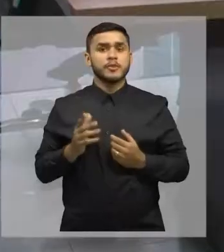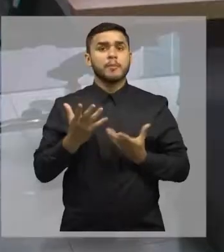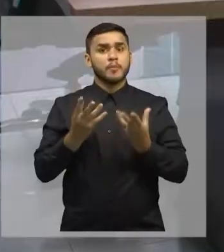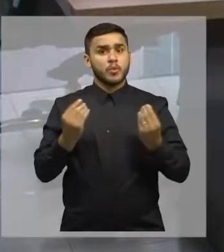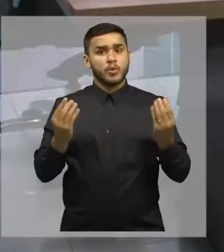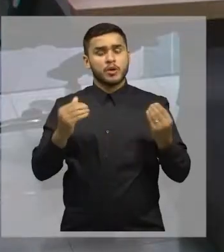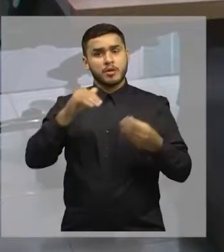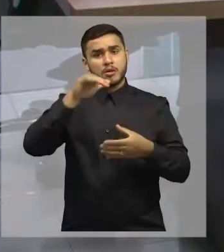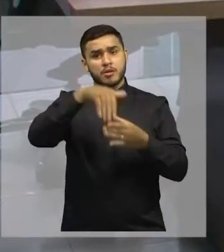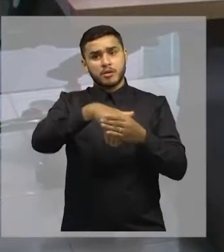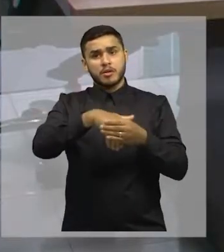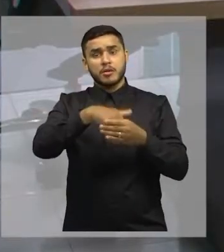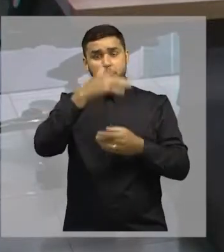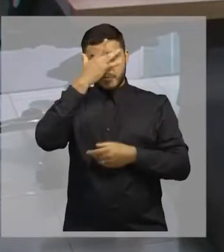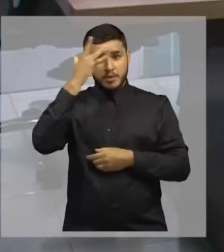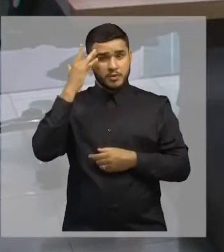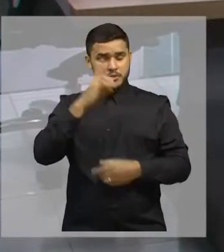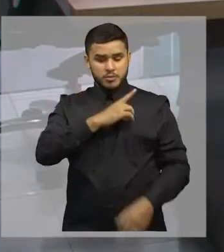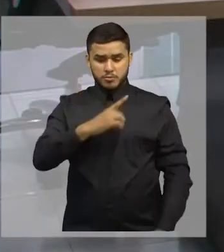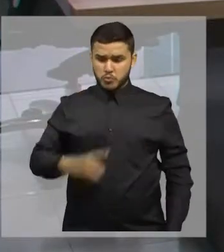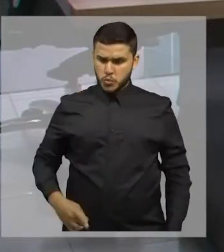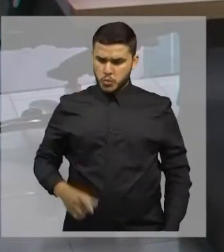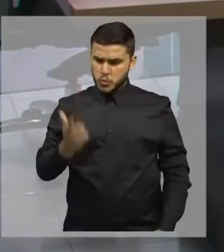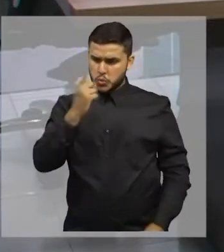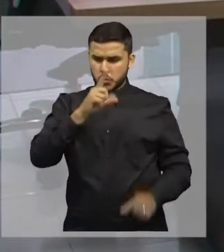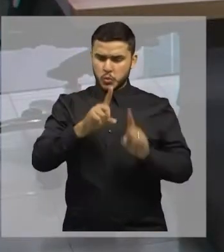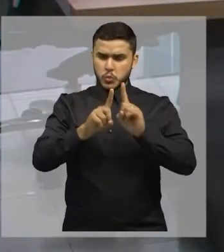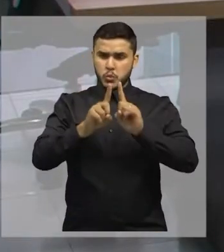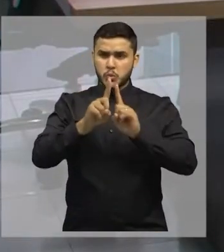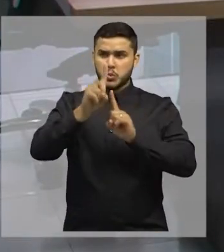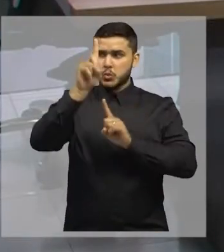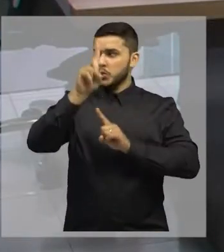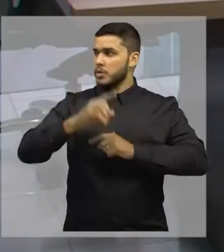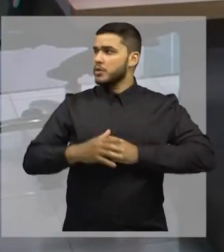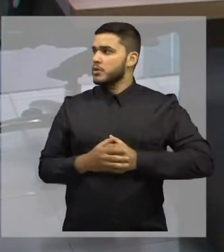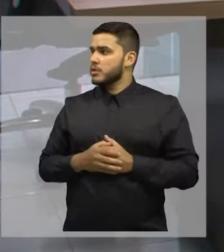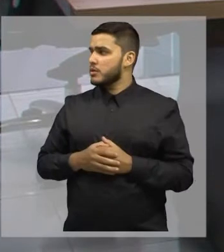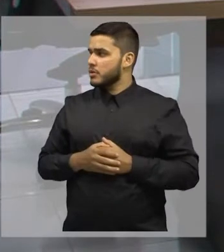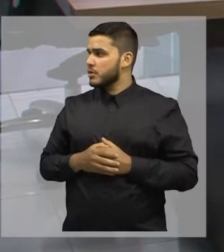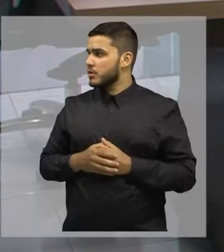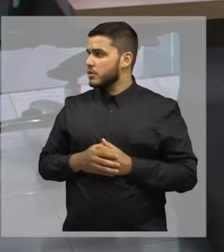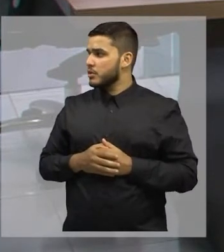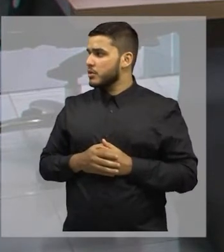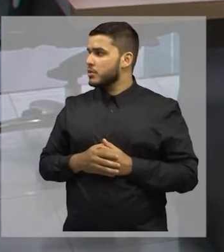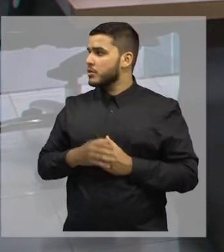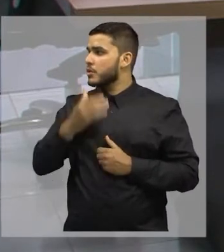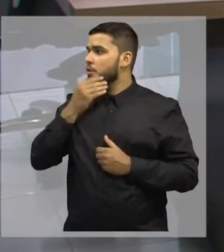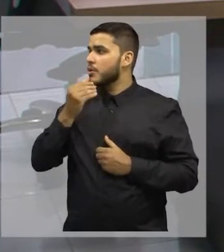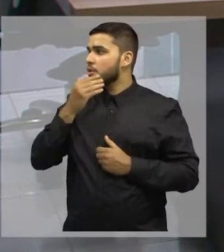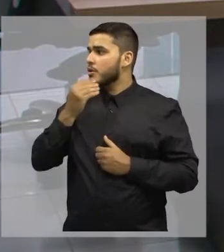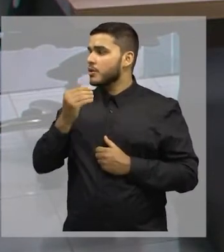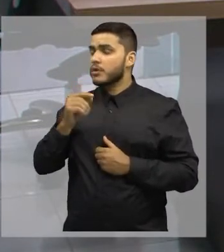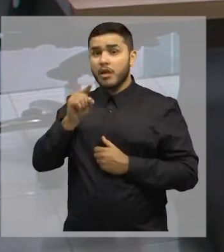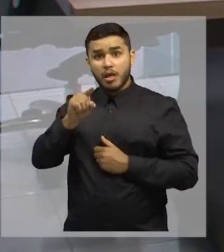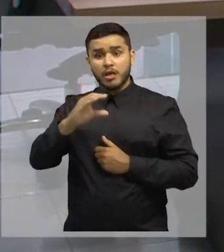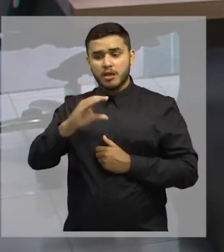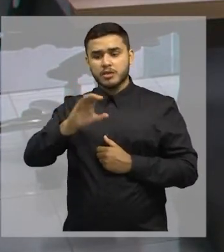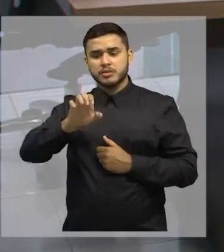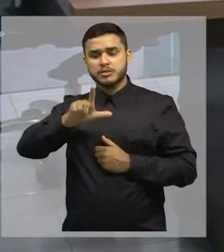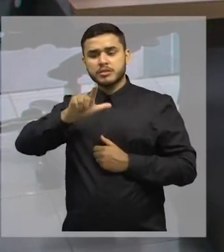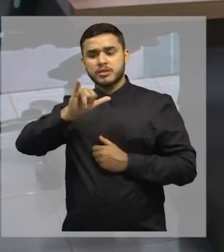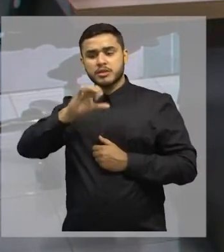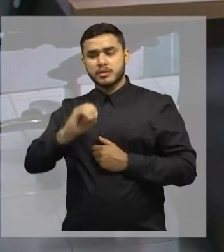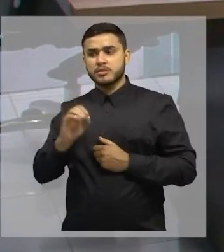votação estupenda. O caso do Célio de Castro, né? Célio de Castro, né? Que trabalha muito bem essa questão, tanto que você não sabia quem era